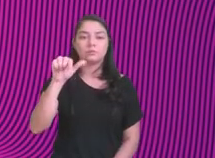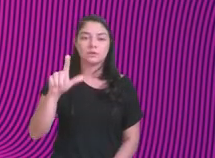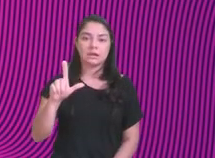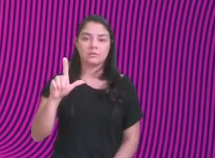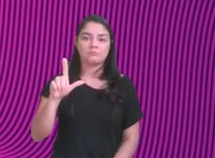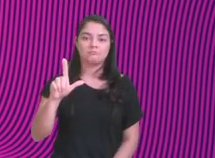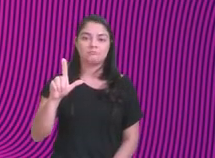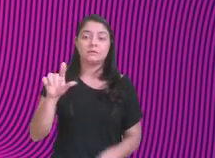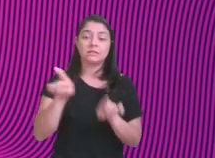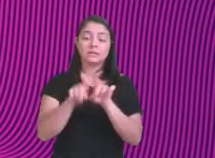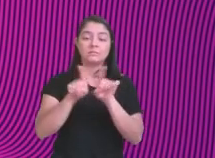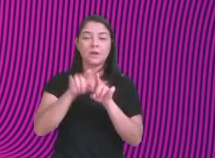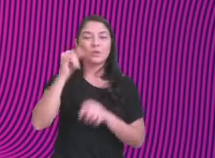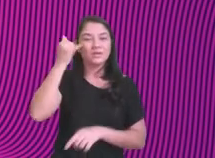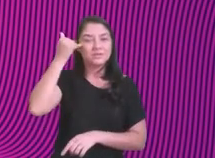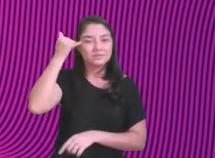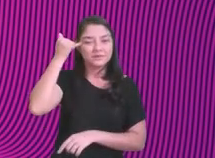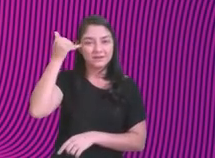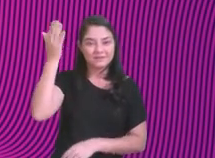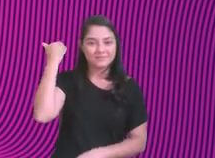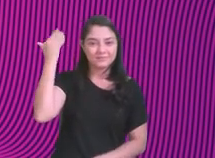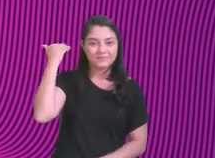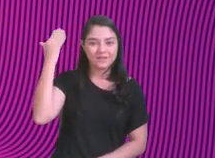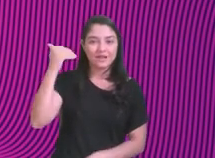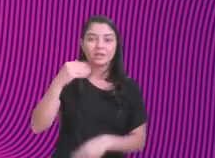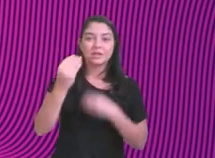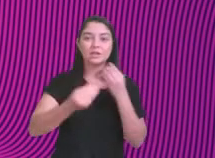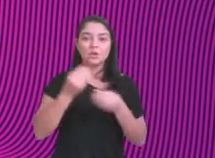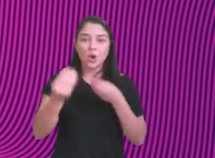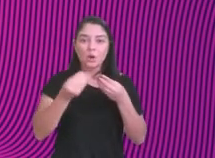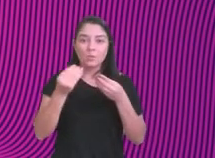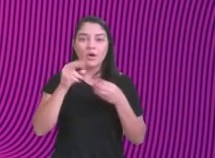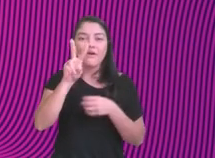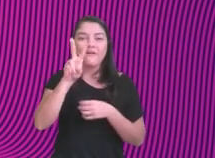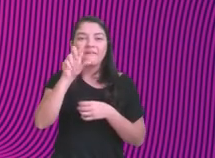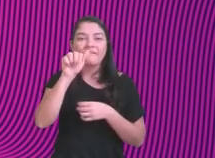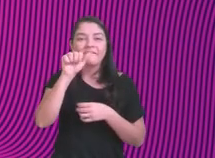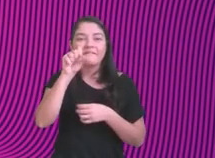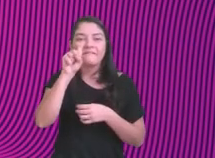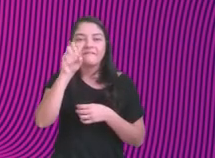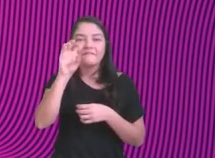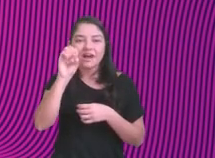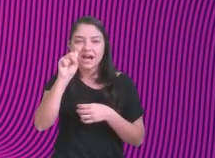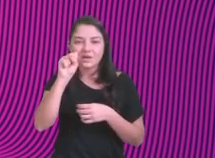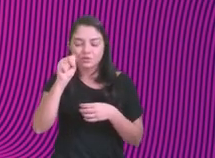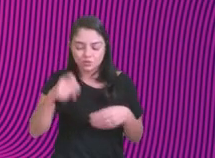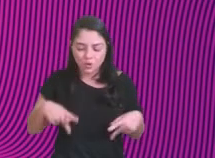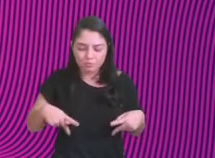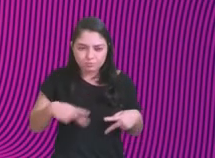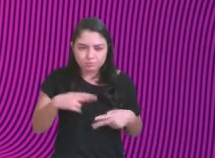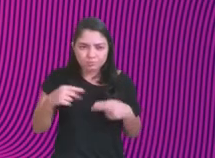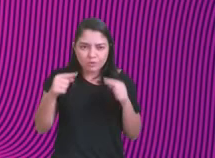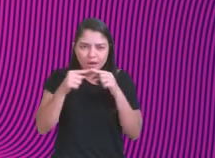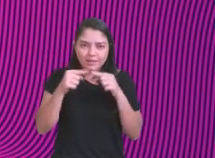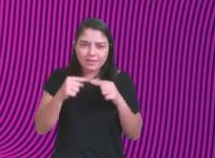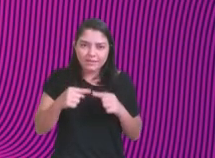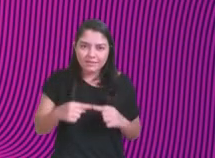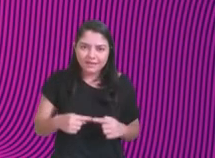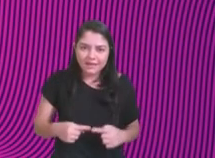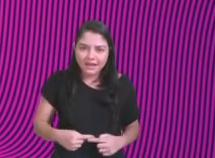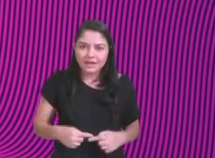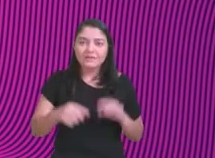Os japoneses antigamente faziam essa ressecção ligando todos os vasos e ressecando tudo em monobloco. Deixavam lá só a